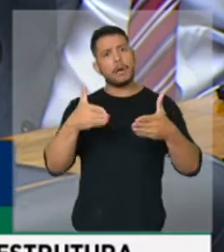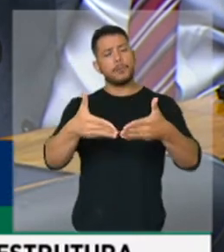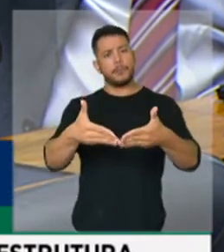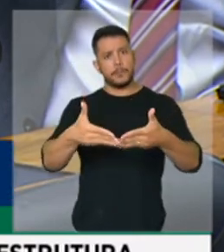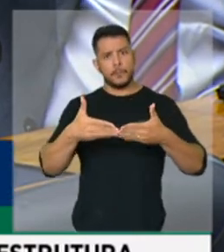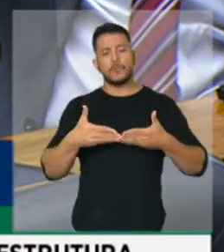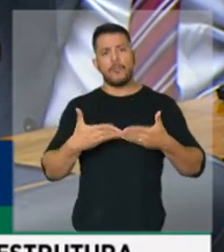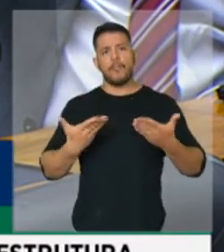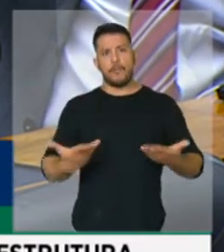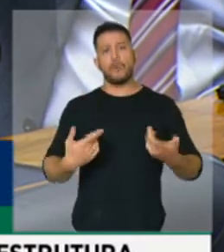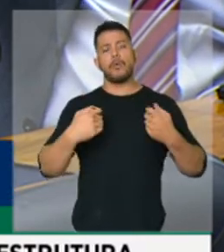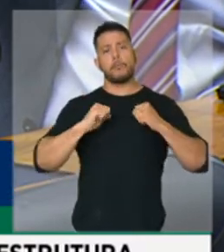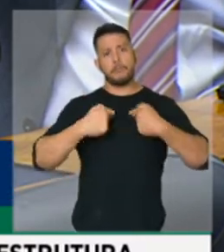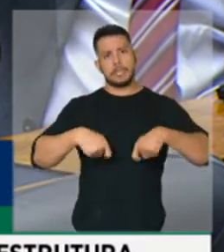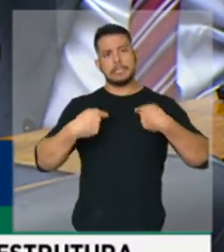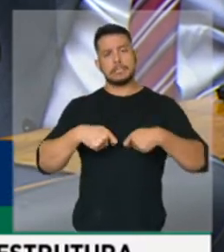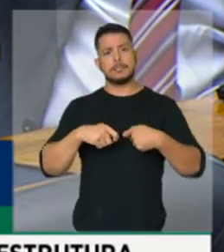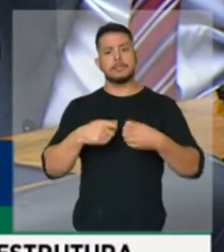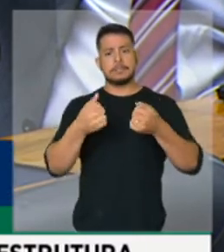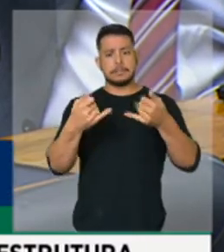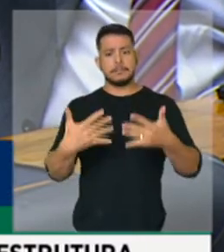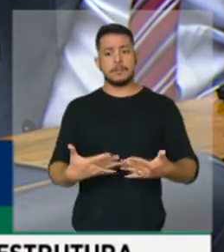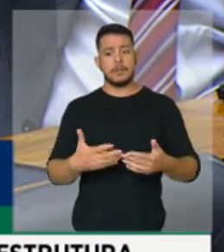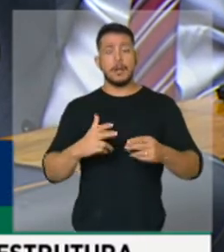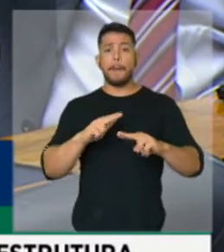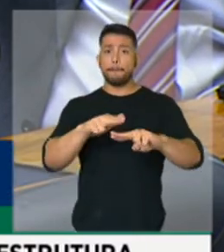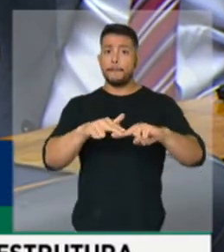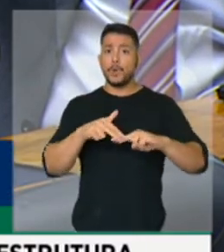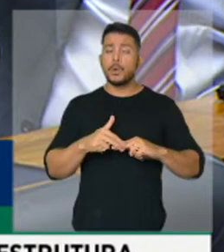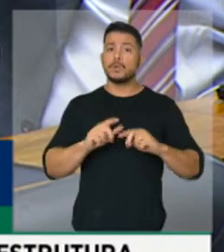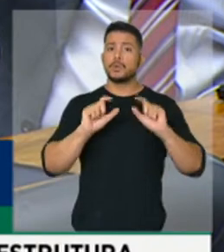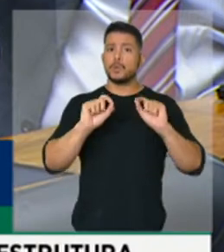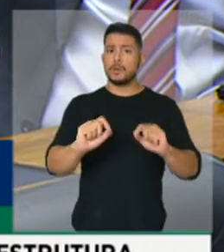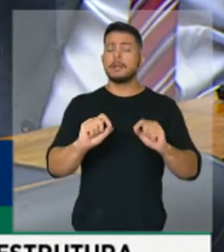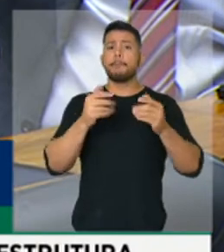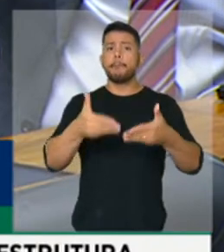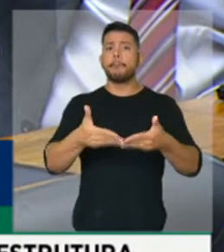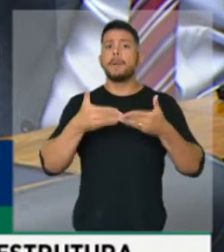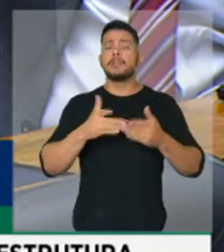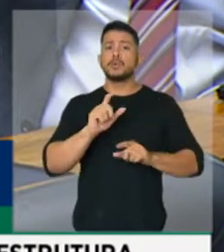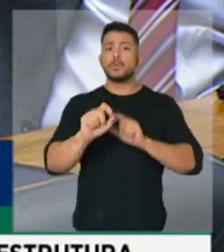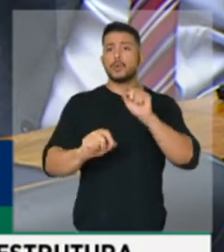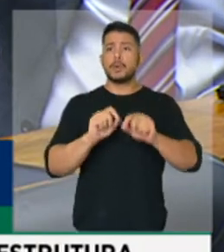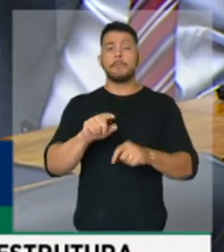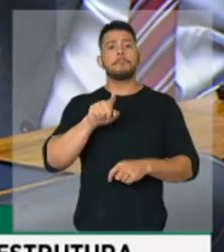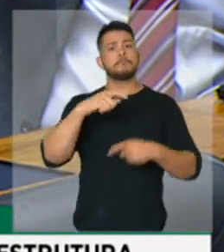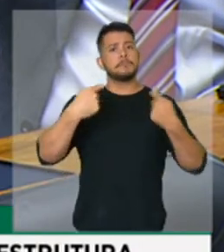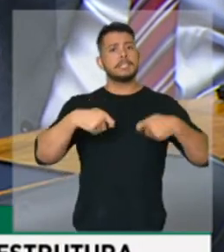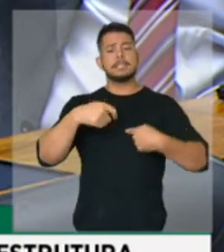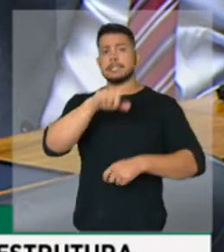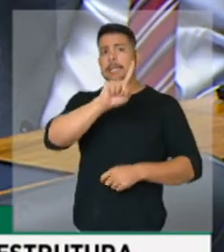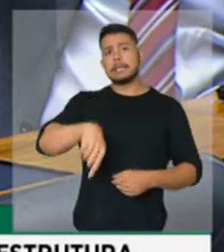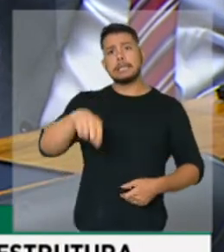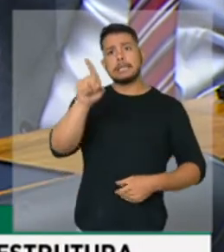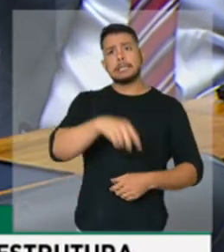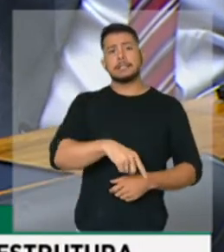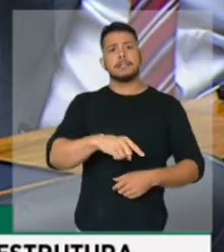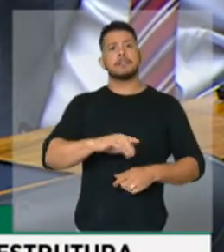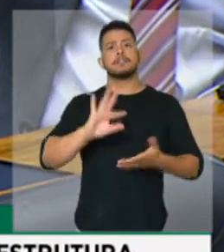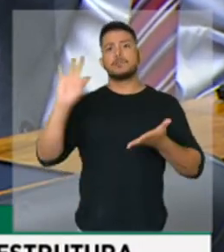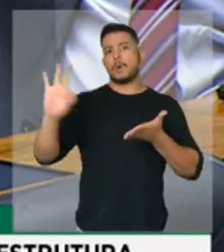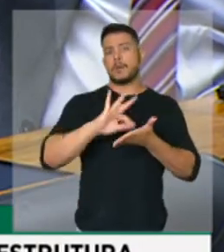na prorrogação do prazo. A presente questão de ordem vem para solicitar que sejam declarados nulos os novos autógrafos